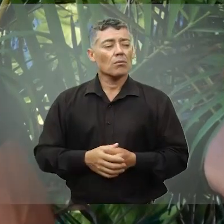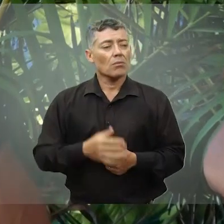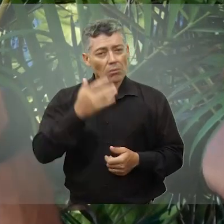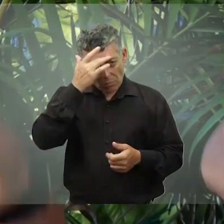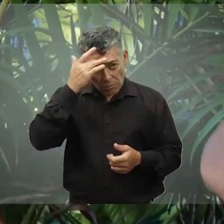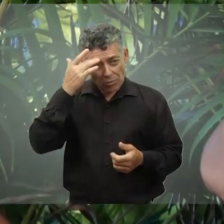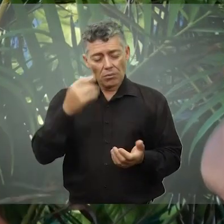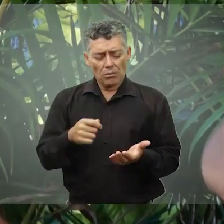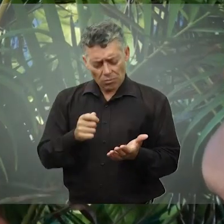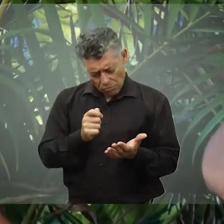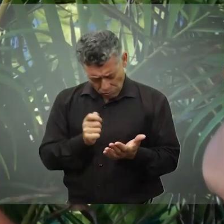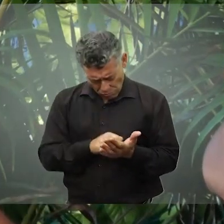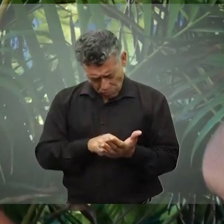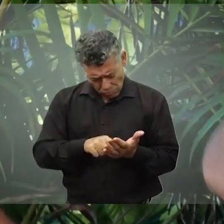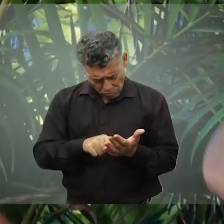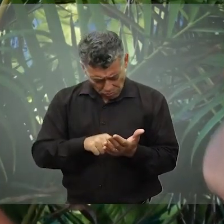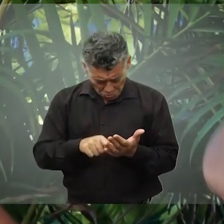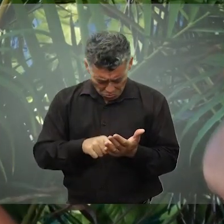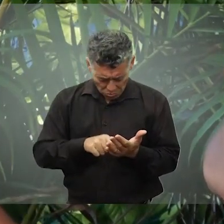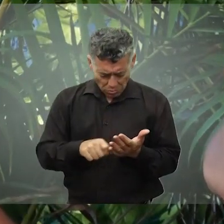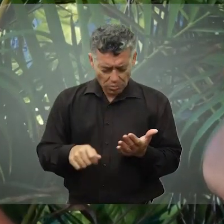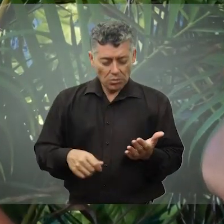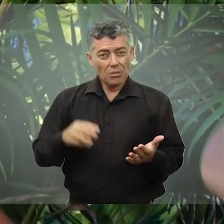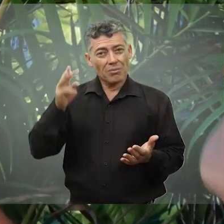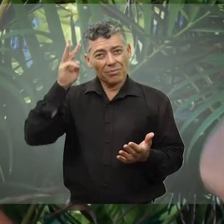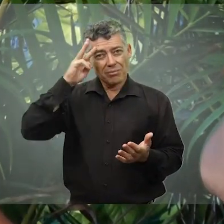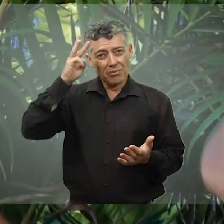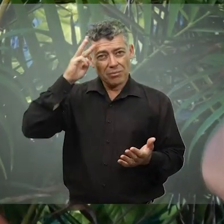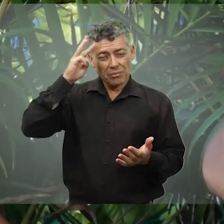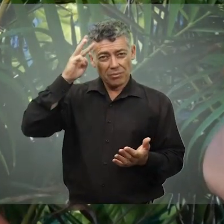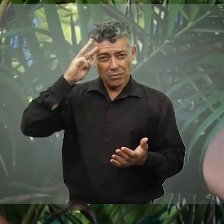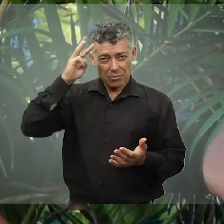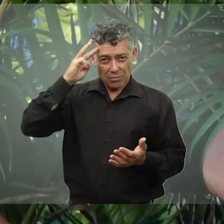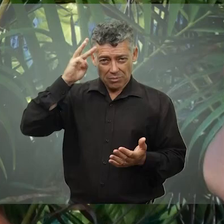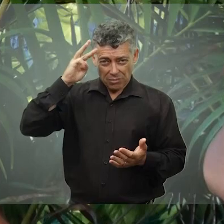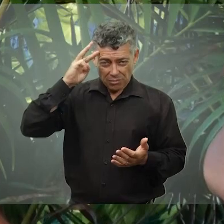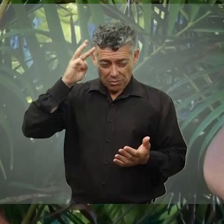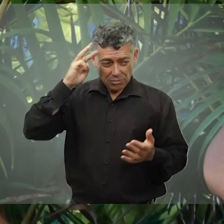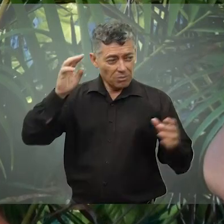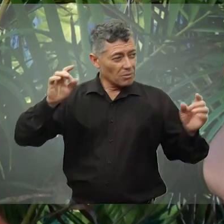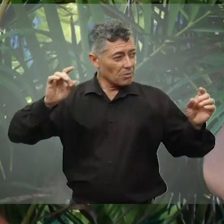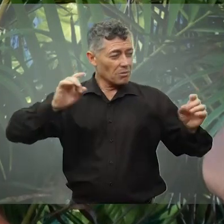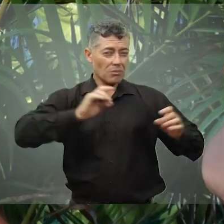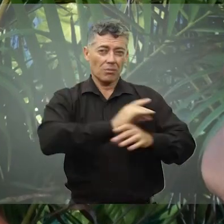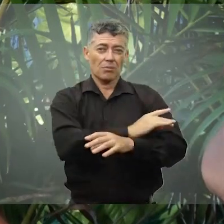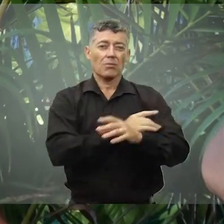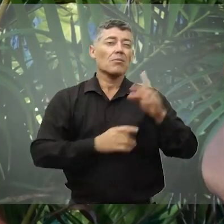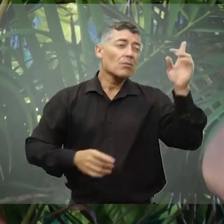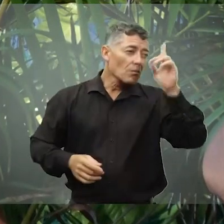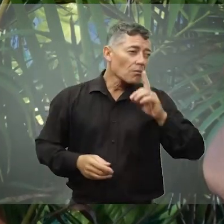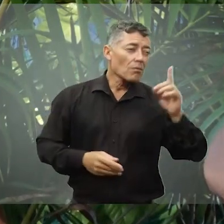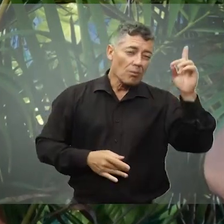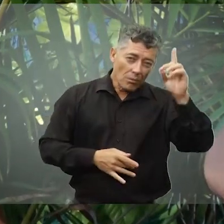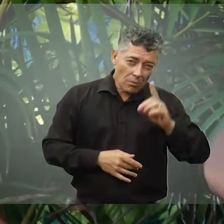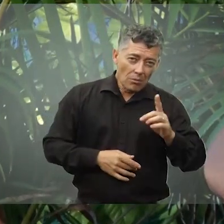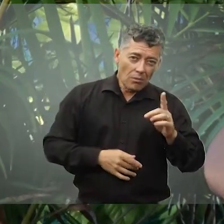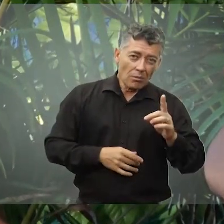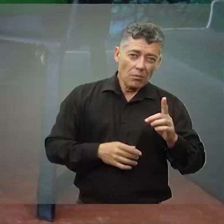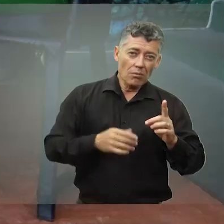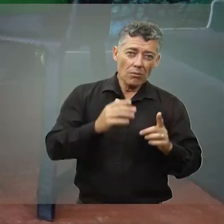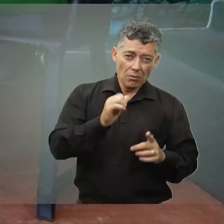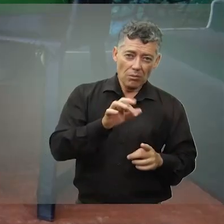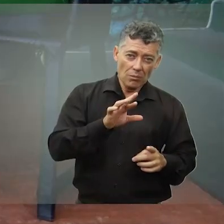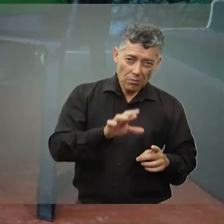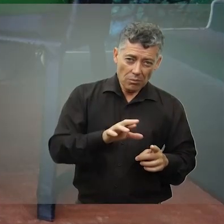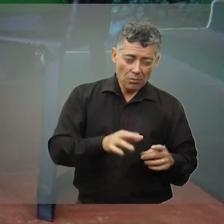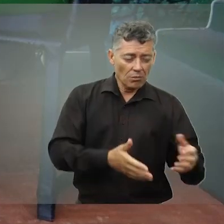pessoa preencheu aquilo ali, e na terça-feira, quando terminou, ou no domingo, quando terminou o Carnatal,